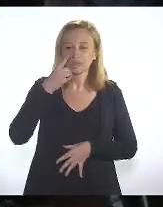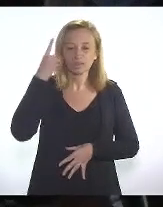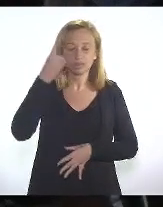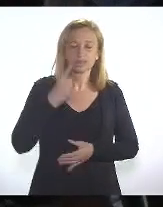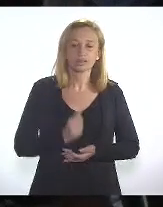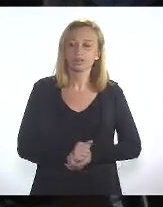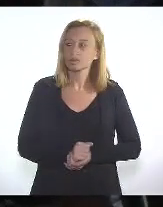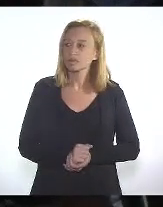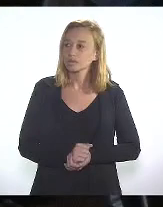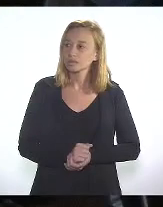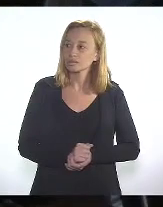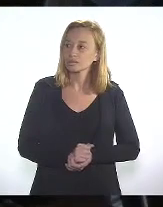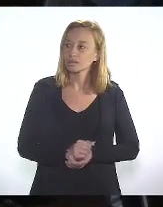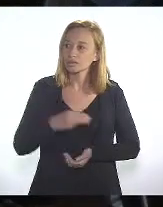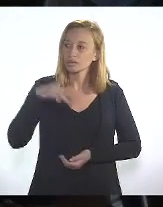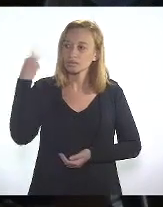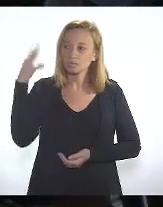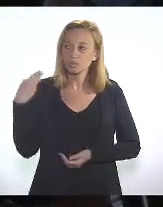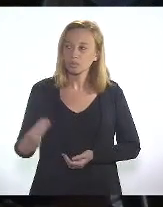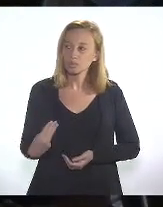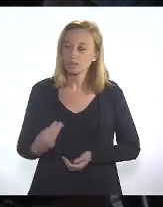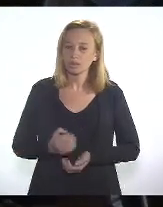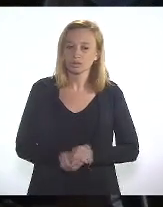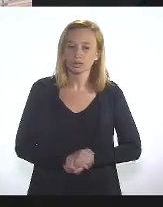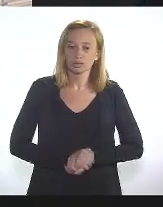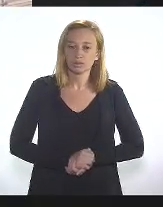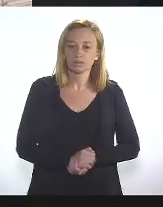deputada Mônica Francisco.